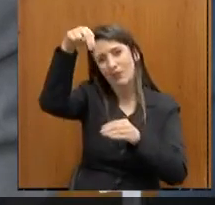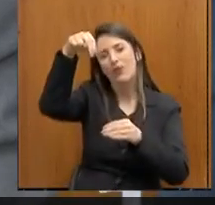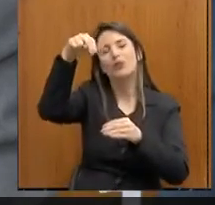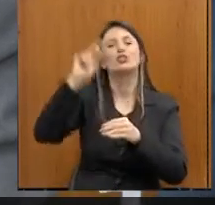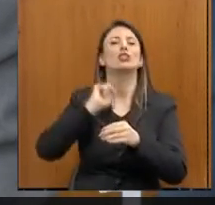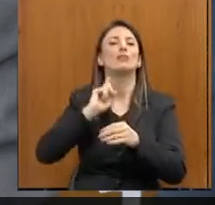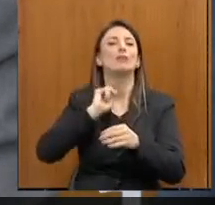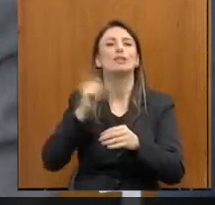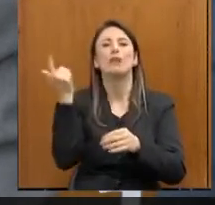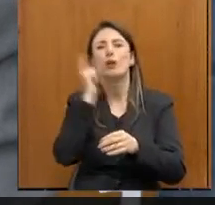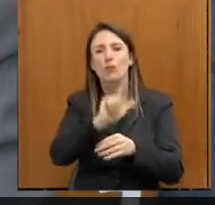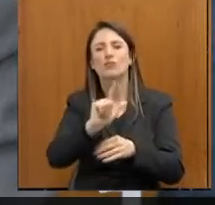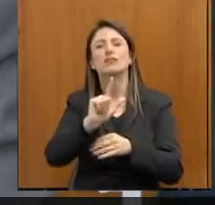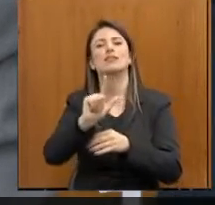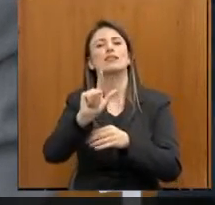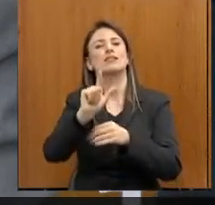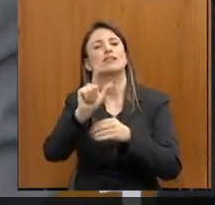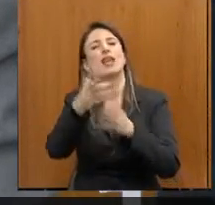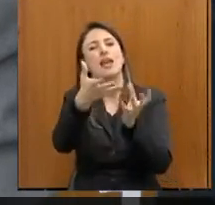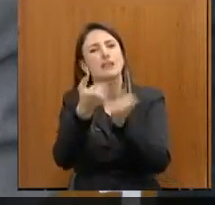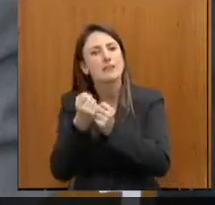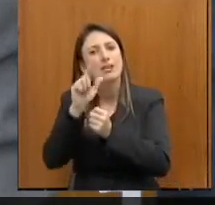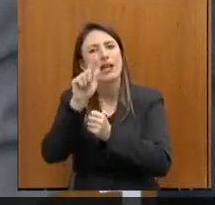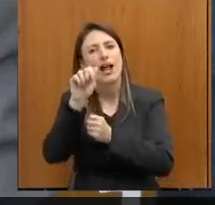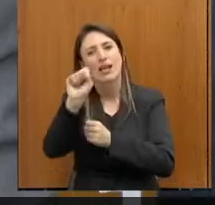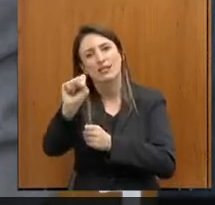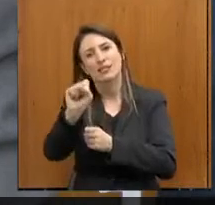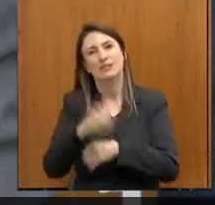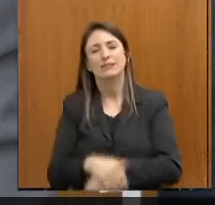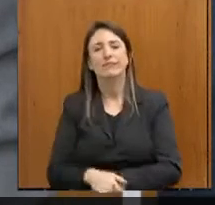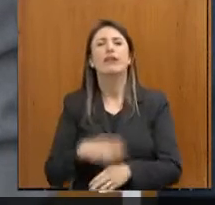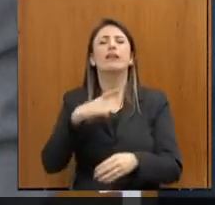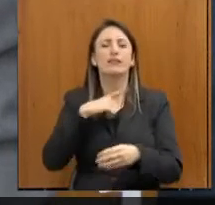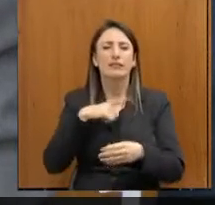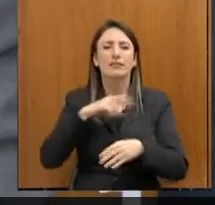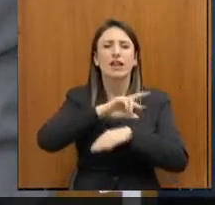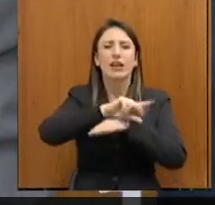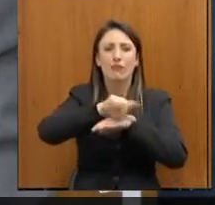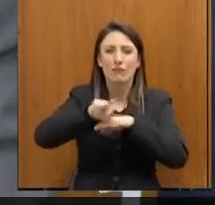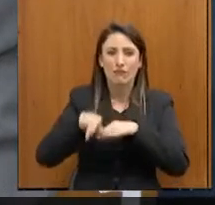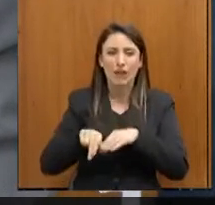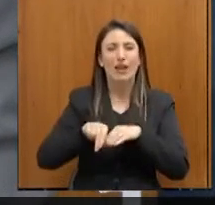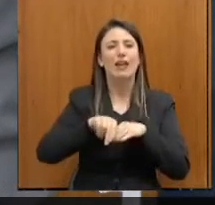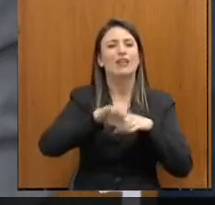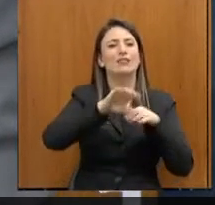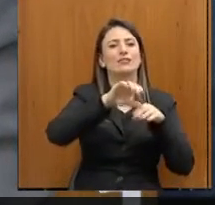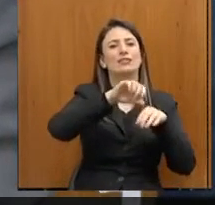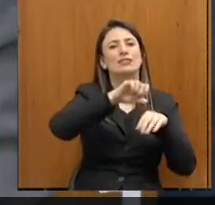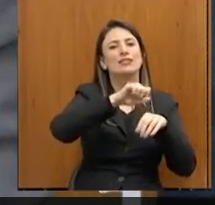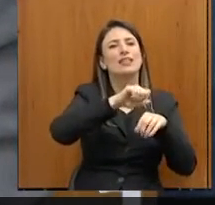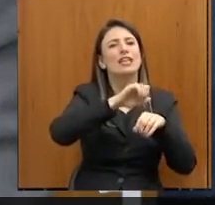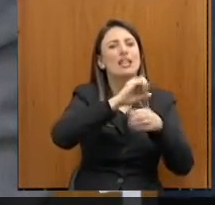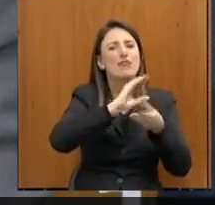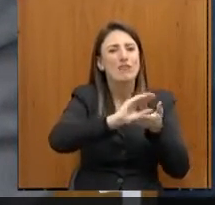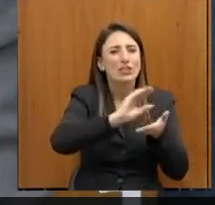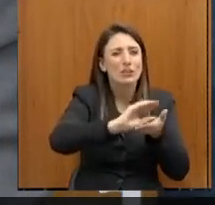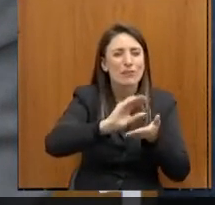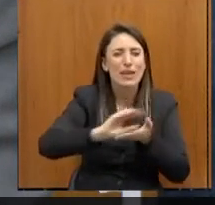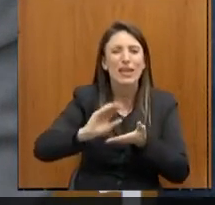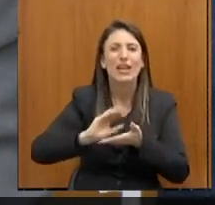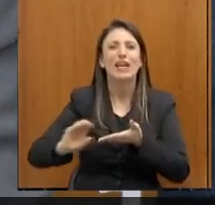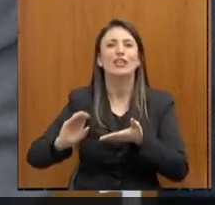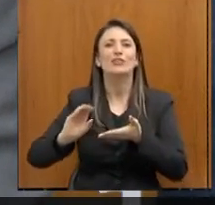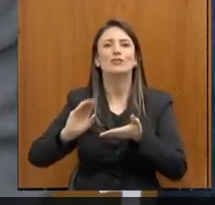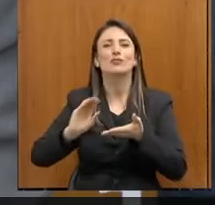ter a secreção de gás nós temos novos investimentos chega andar nós temos o prefeito Humberto Soto